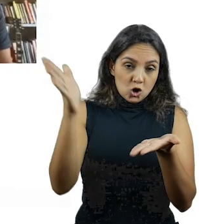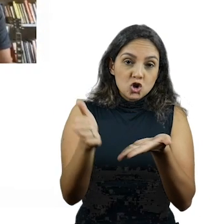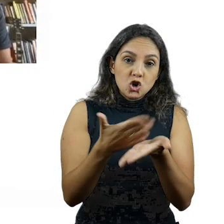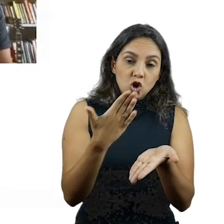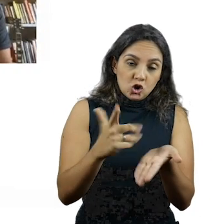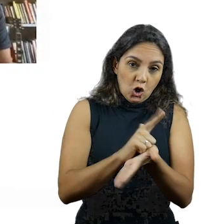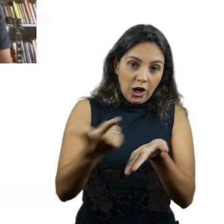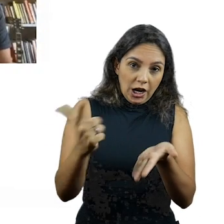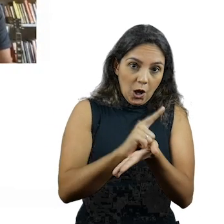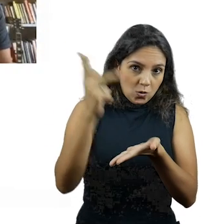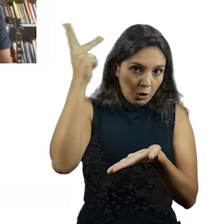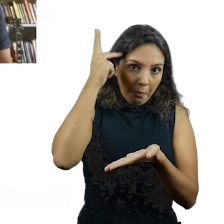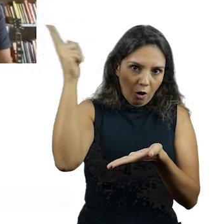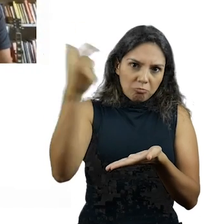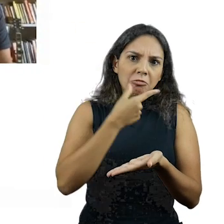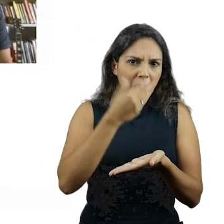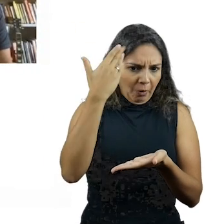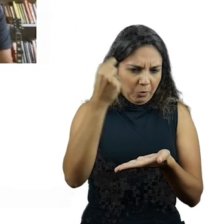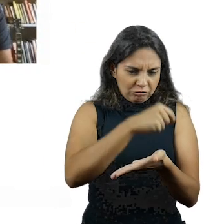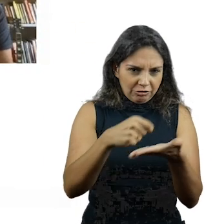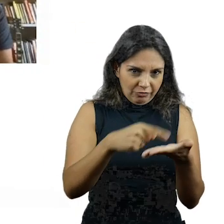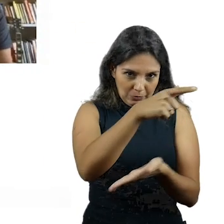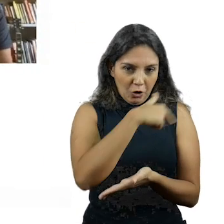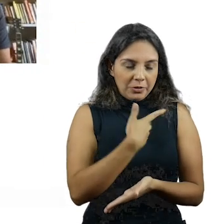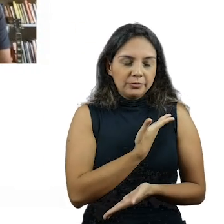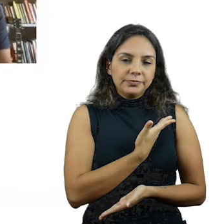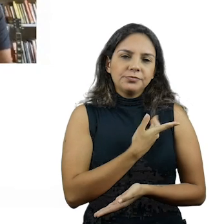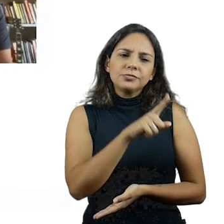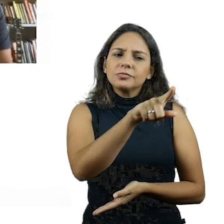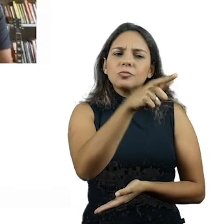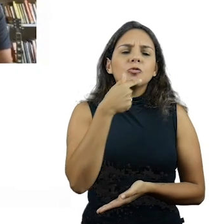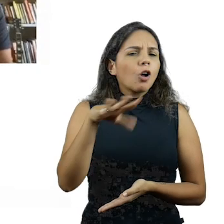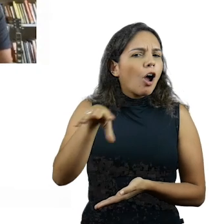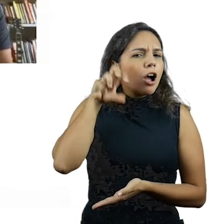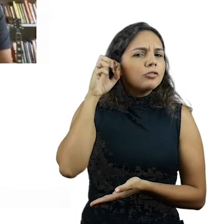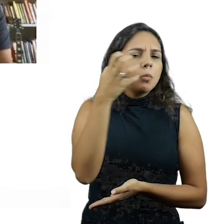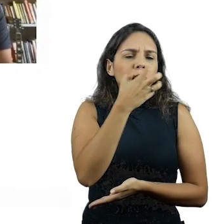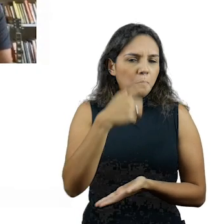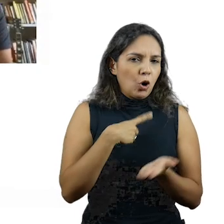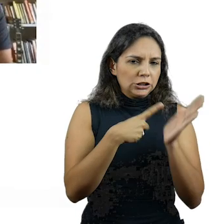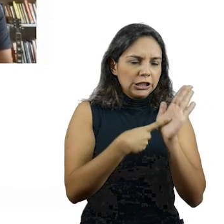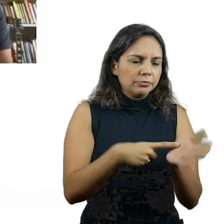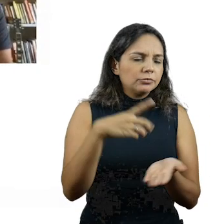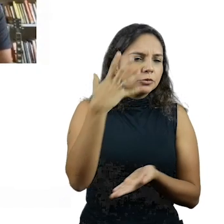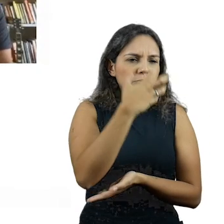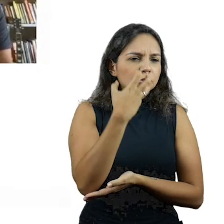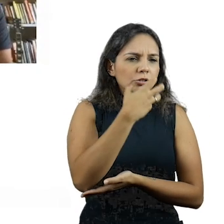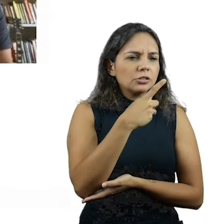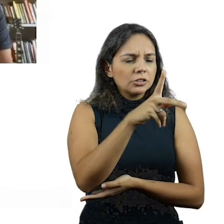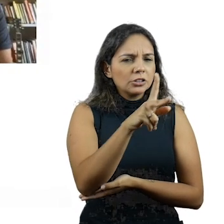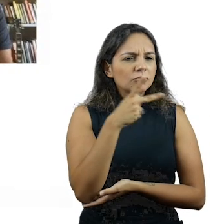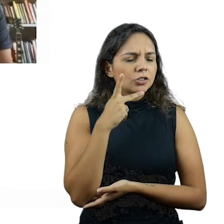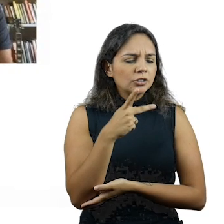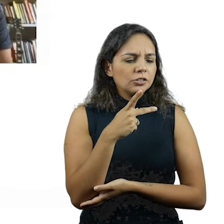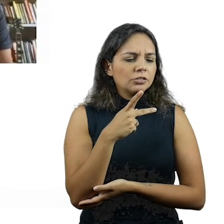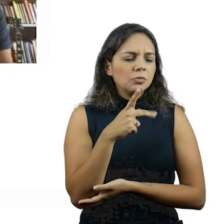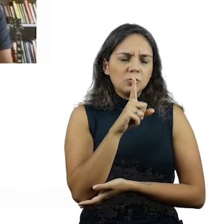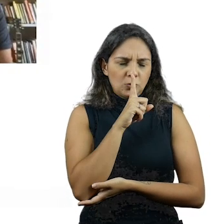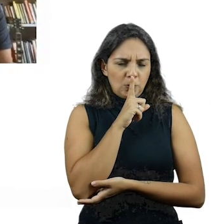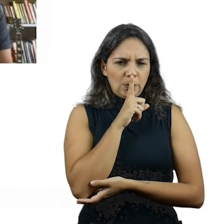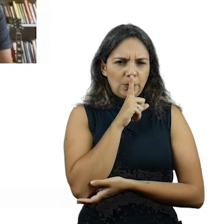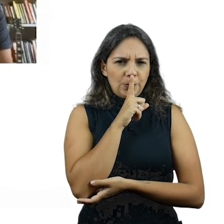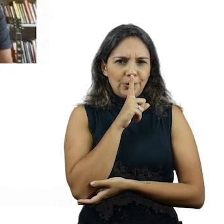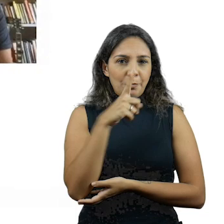né? Sim. Respeitadíssima. E aí ele ouviu caladinho, falou, olha, isso é interessante, ficou